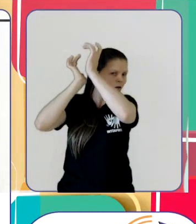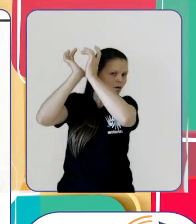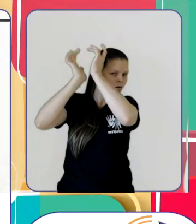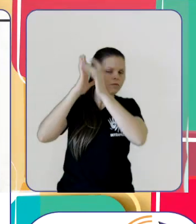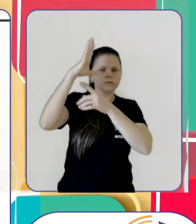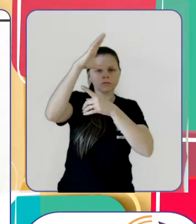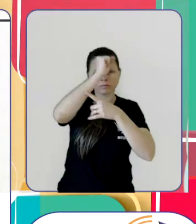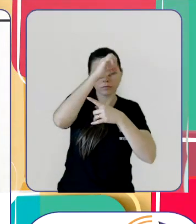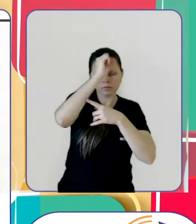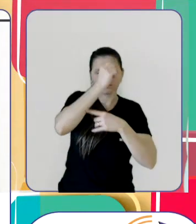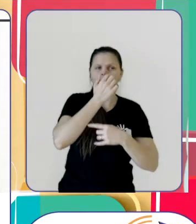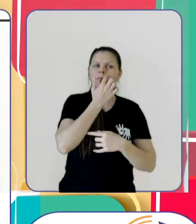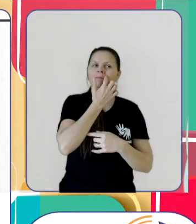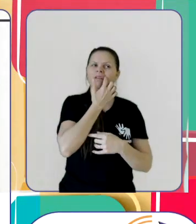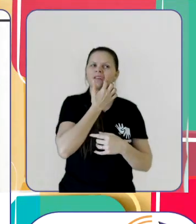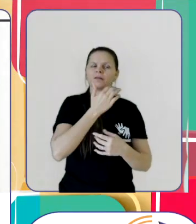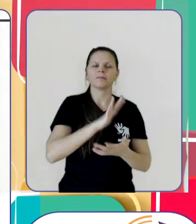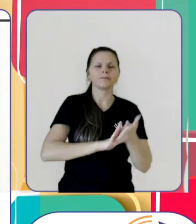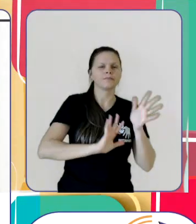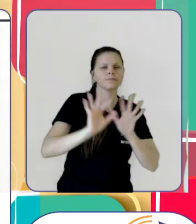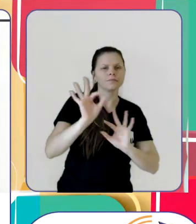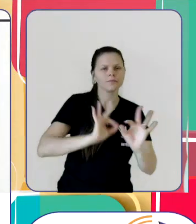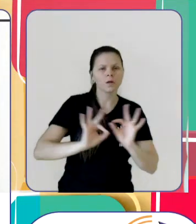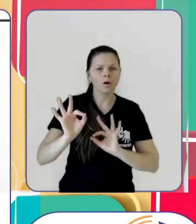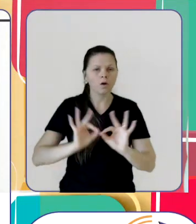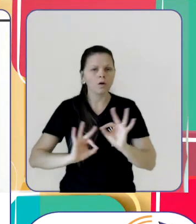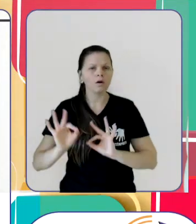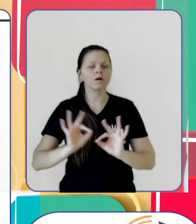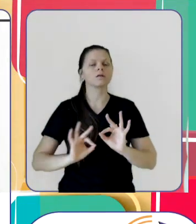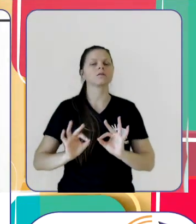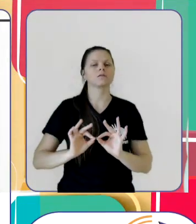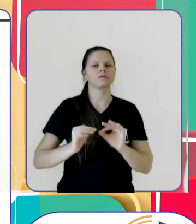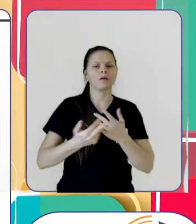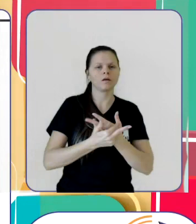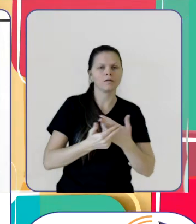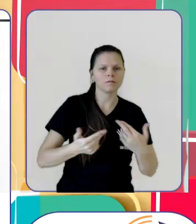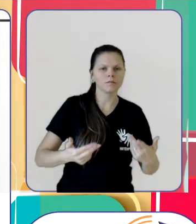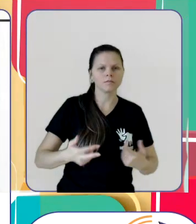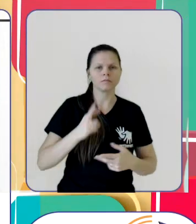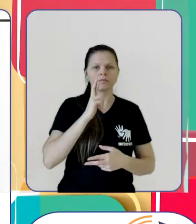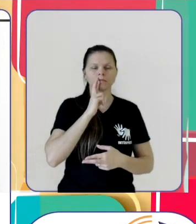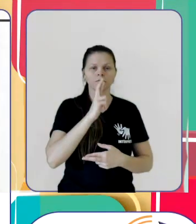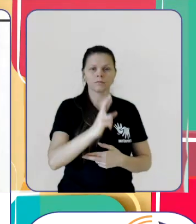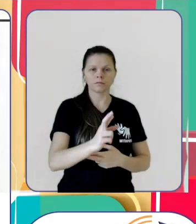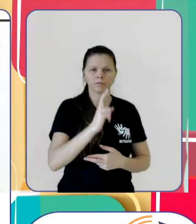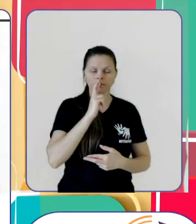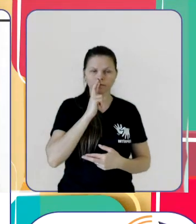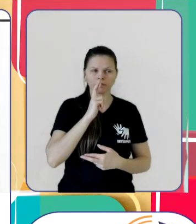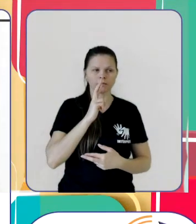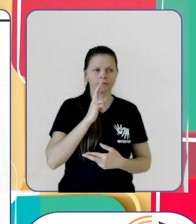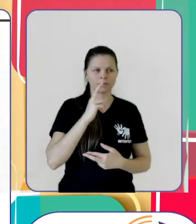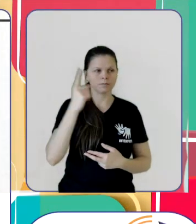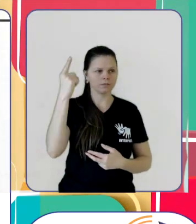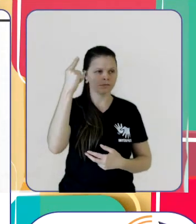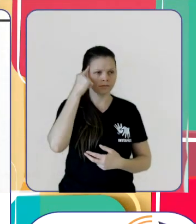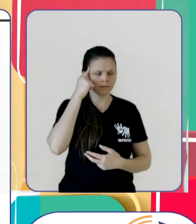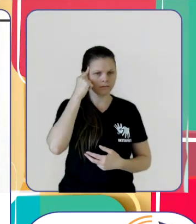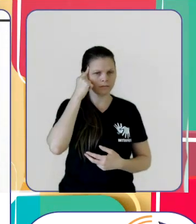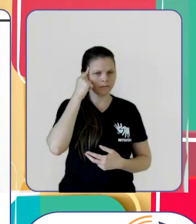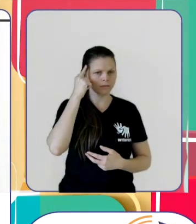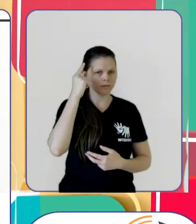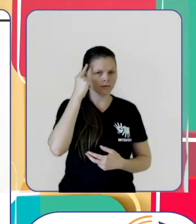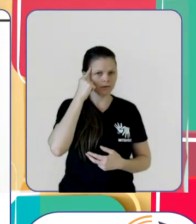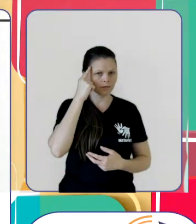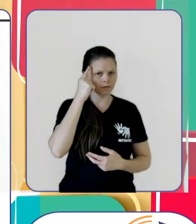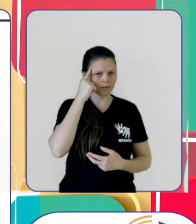aprendizagem. Ordenar essas ações e respostas, que é a função motora. Se eu penso que eu quero